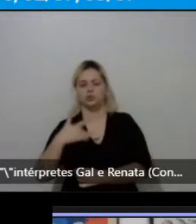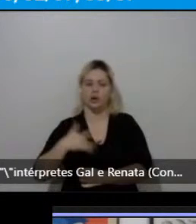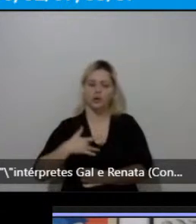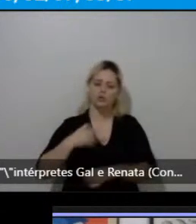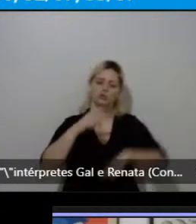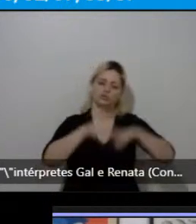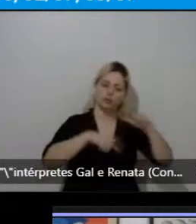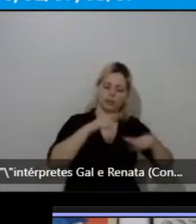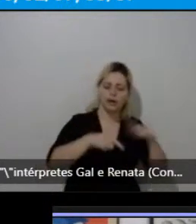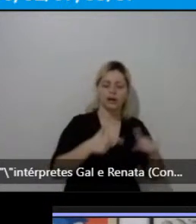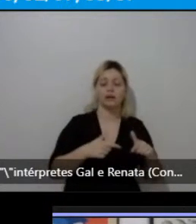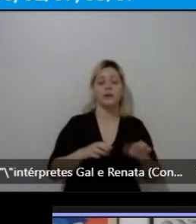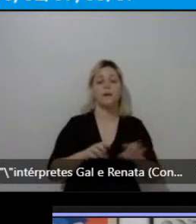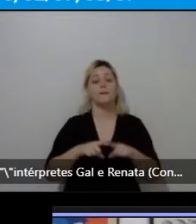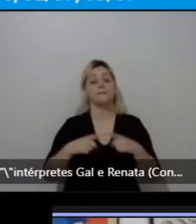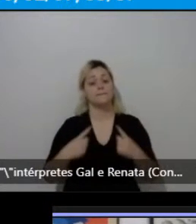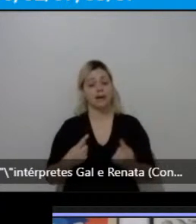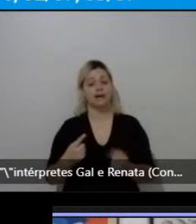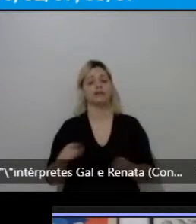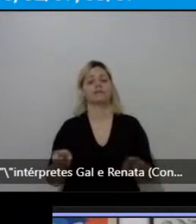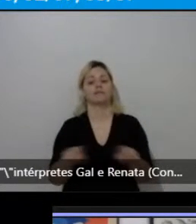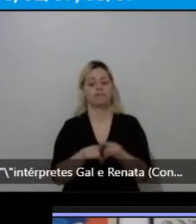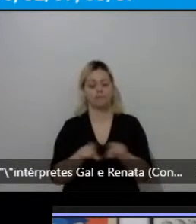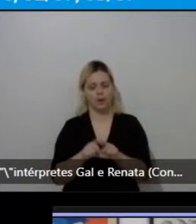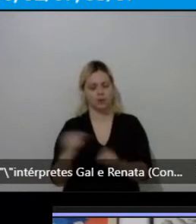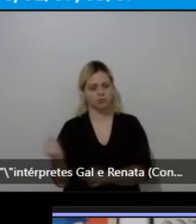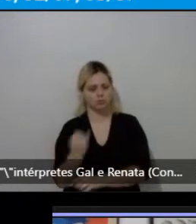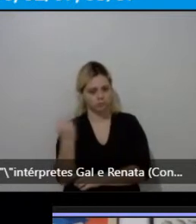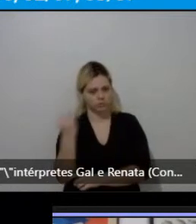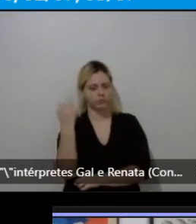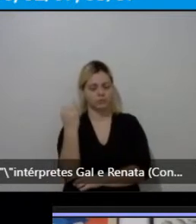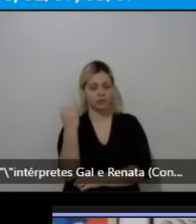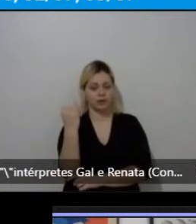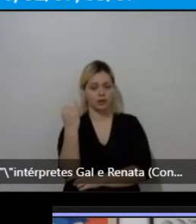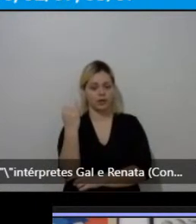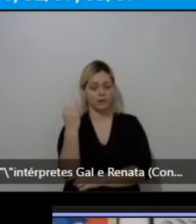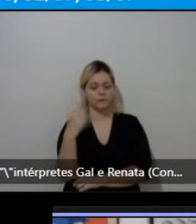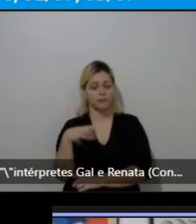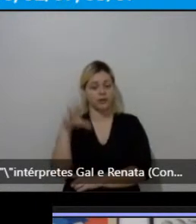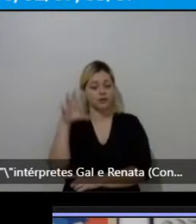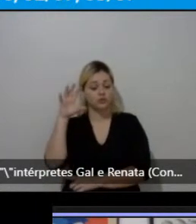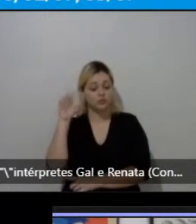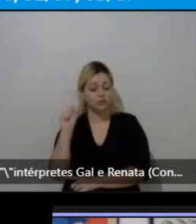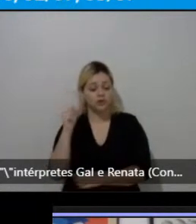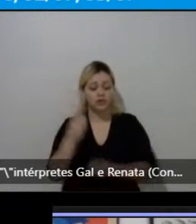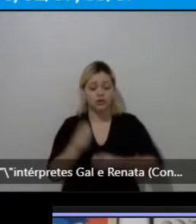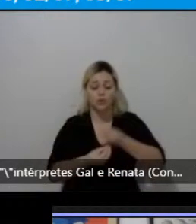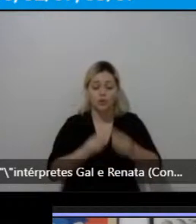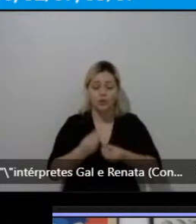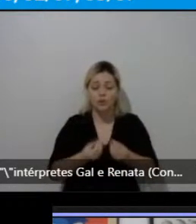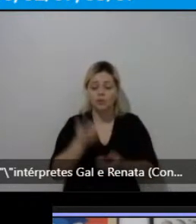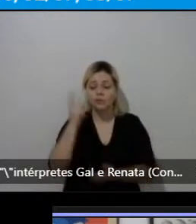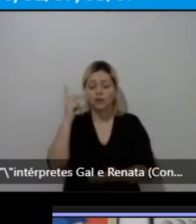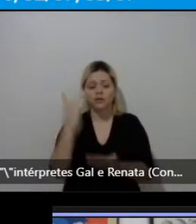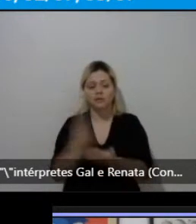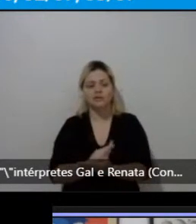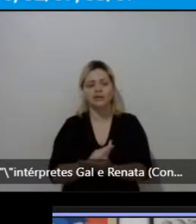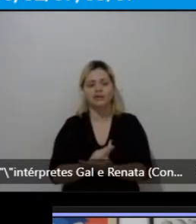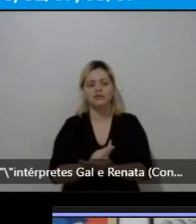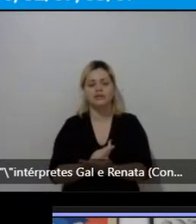o trabalho, mas também, principalmente, disputando o lugar de narrativa, de falar como eu quero esse território,